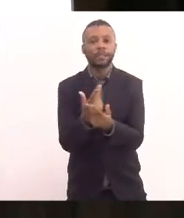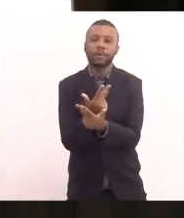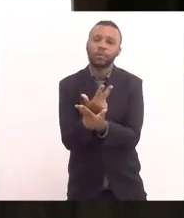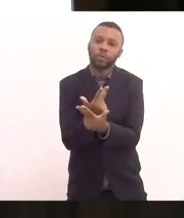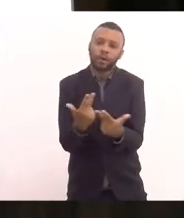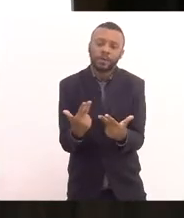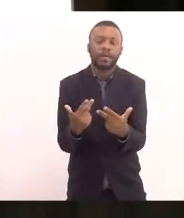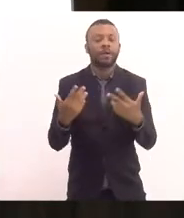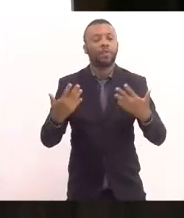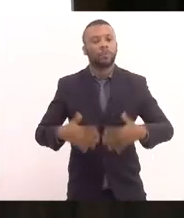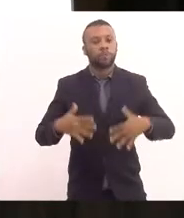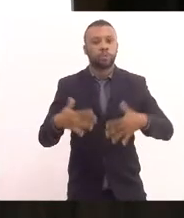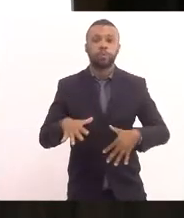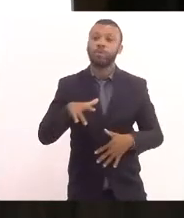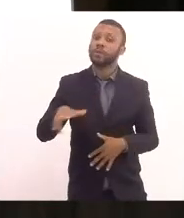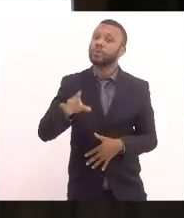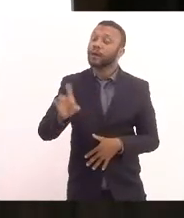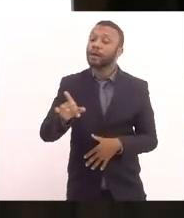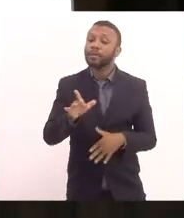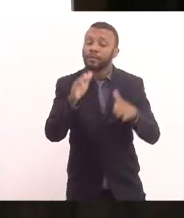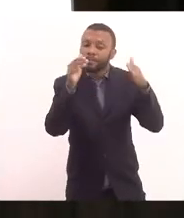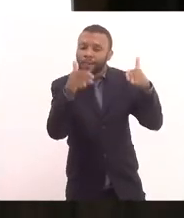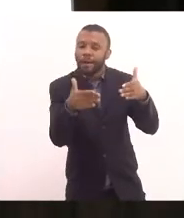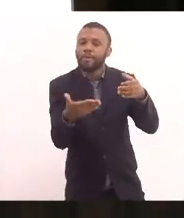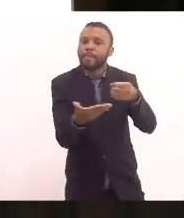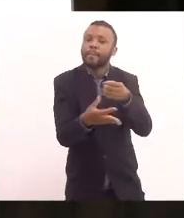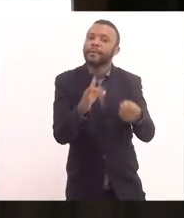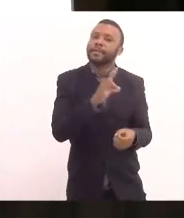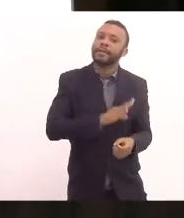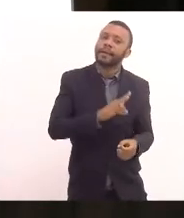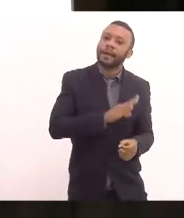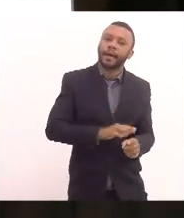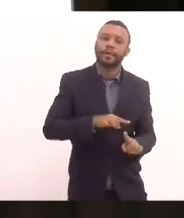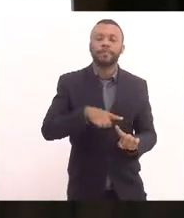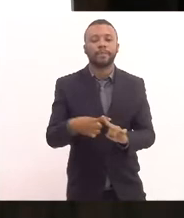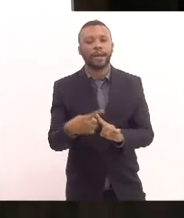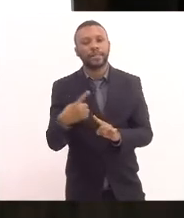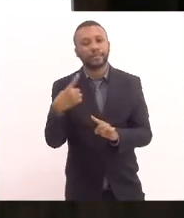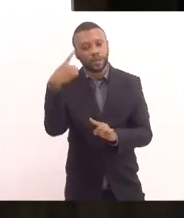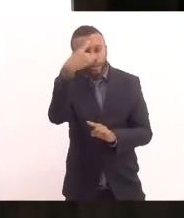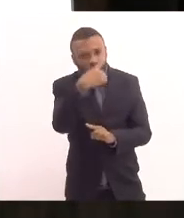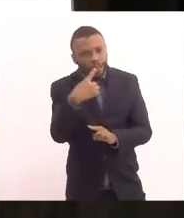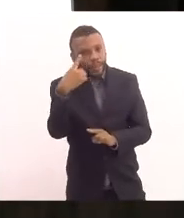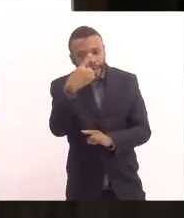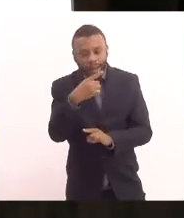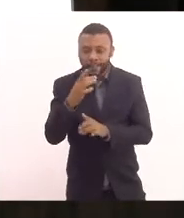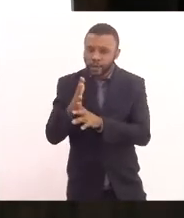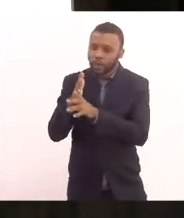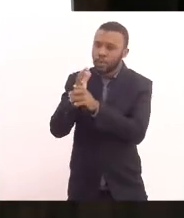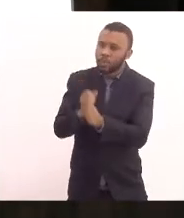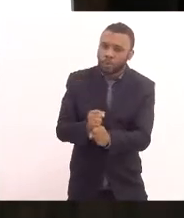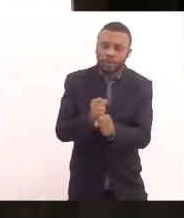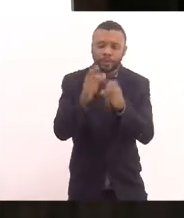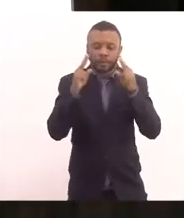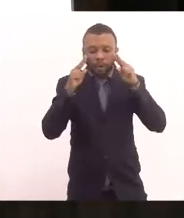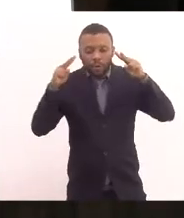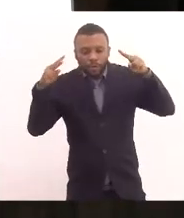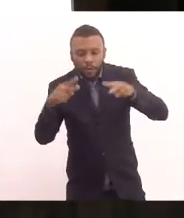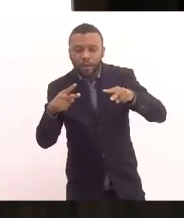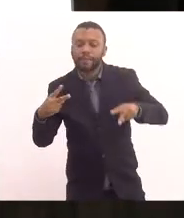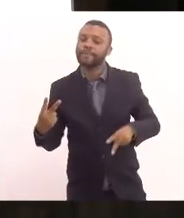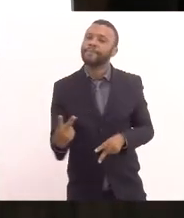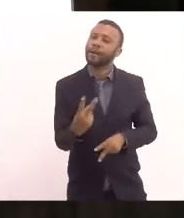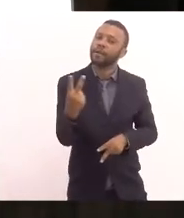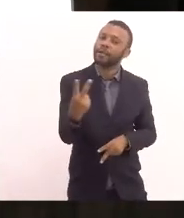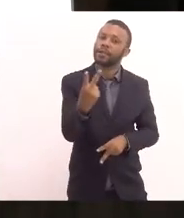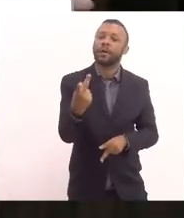só piso e jornada, não. Nós temos que ter o reconhecimento, a valorização, um sistema de